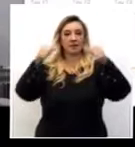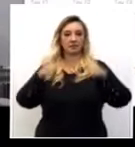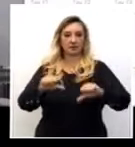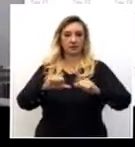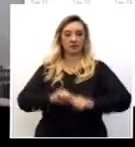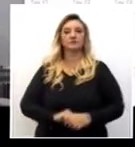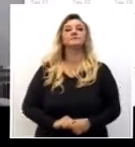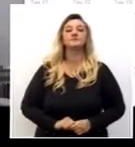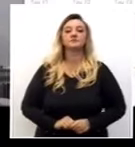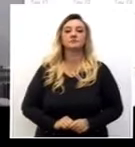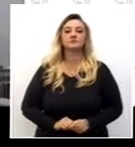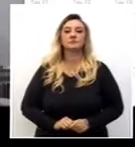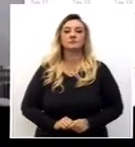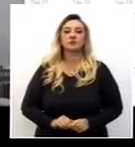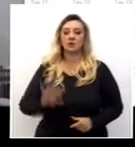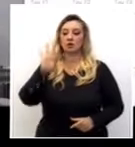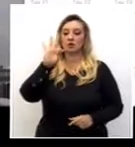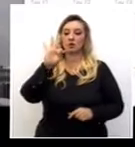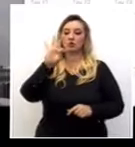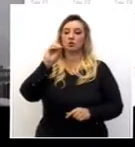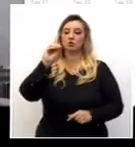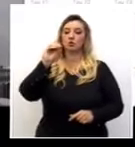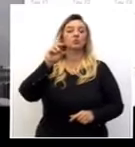vou colocar aqui, tutorial.